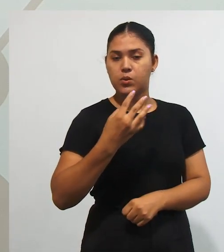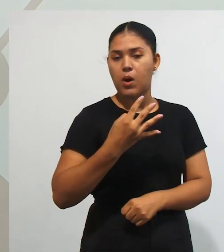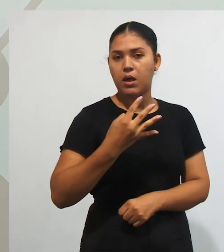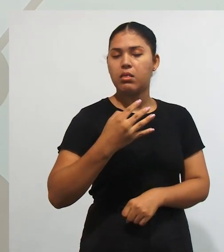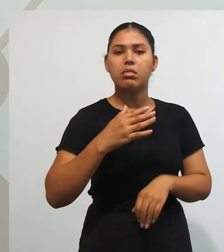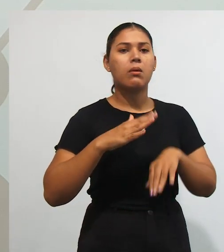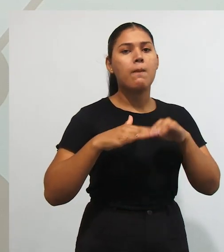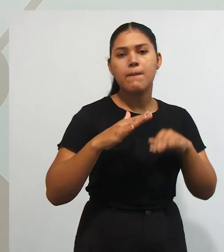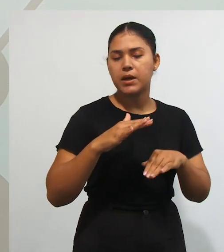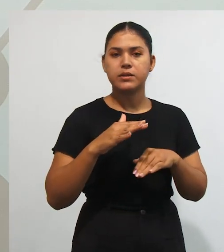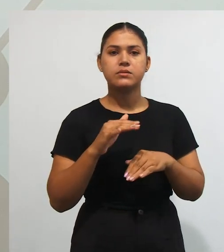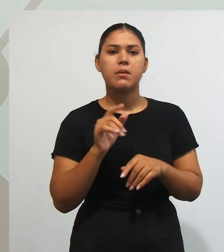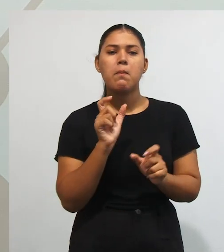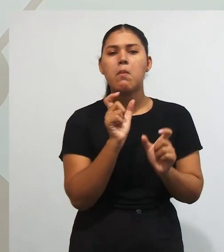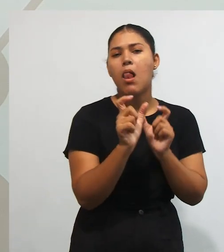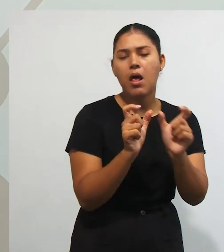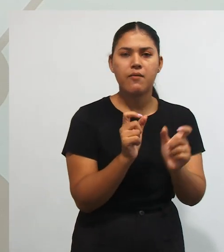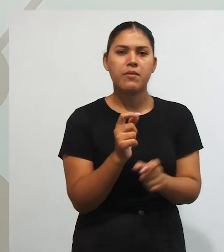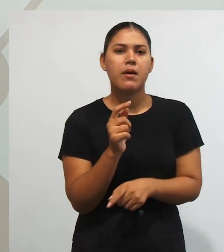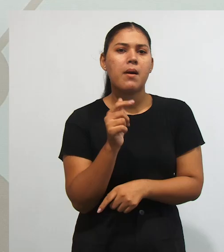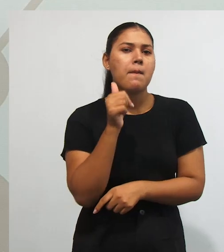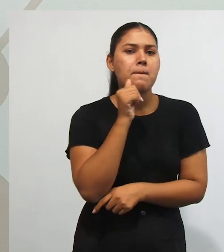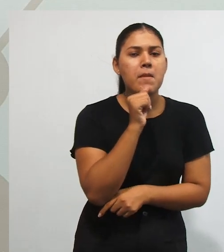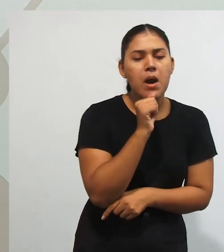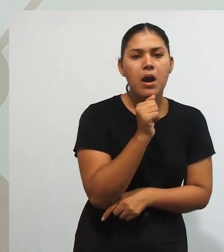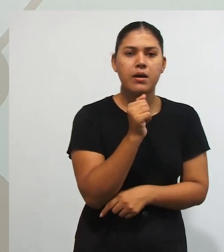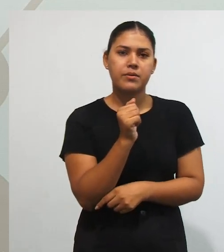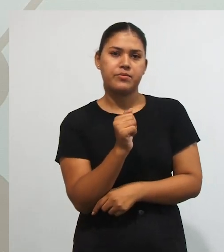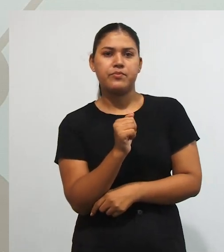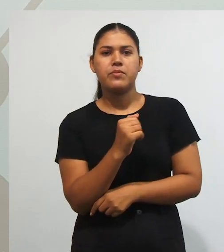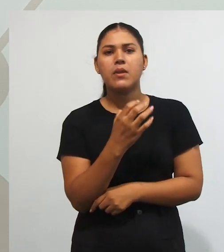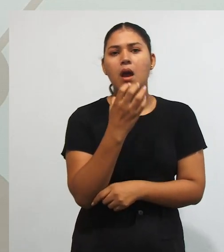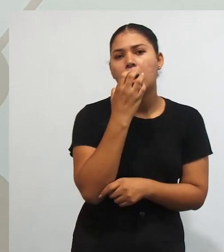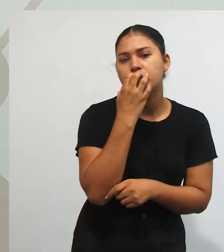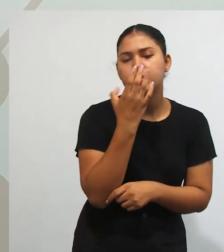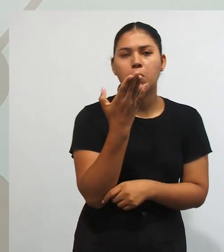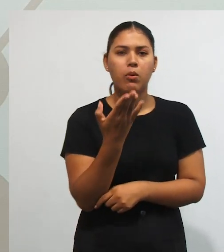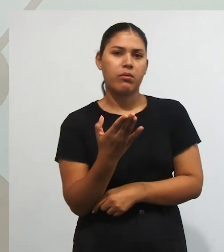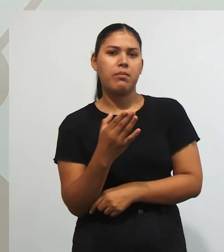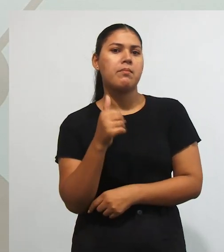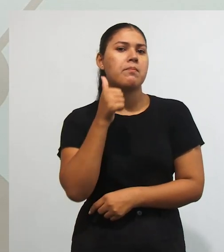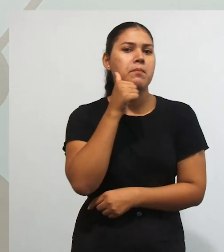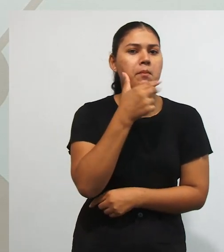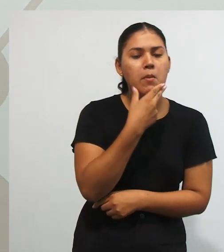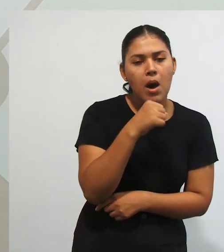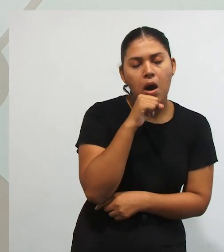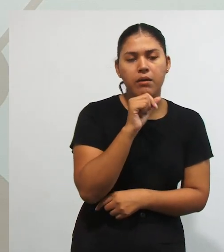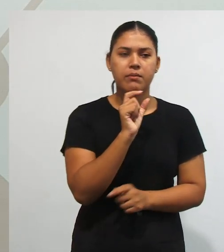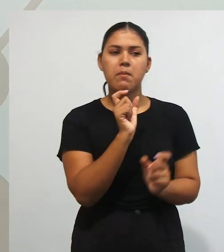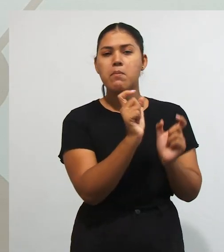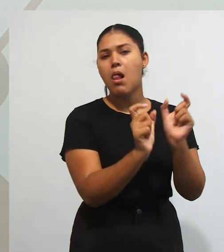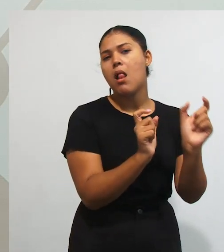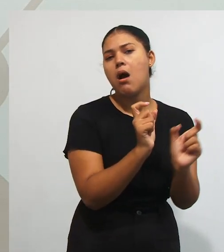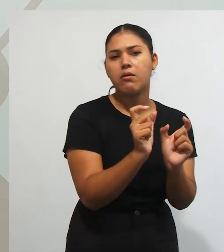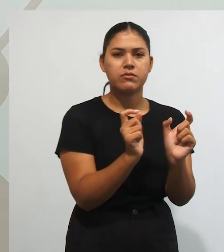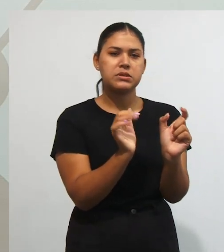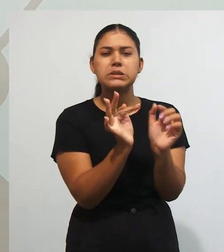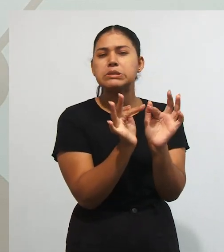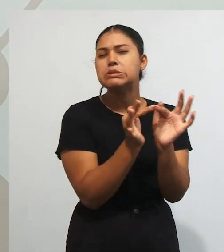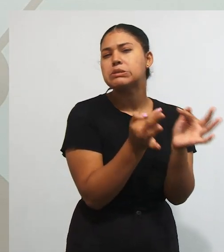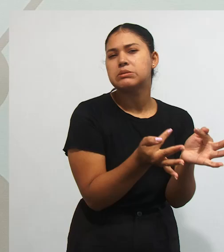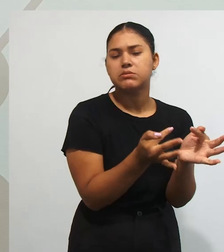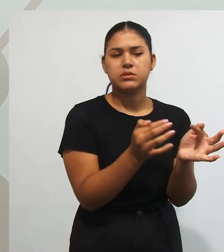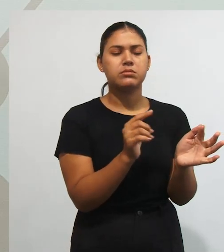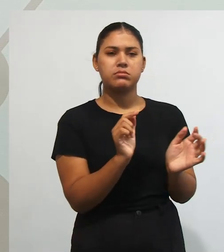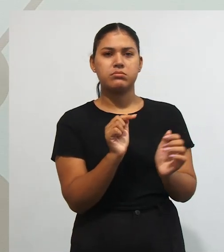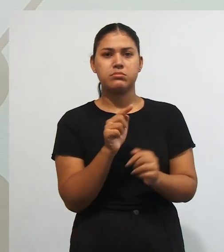algumas palavras. Papai, mamãe, e aí ainda fala, uau, ainda fala de forma, do ponto de vista